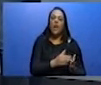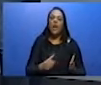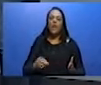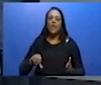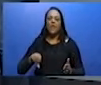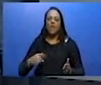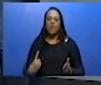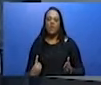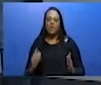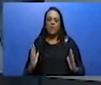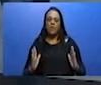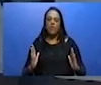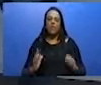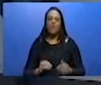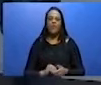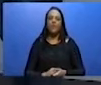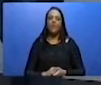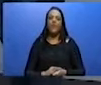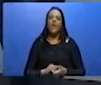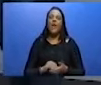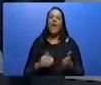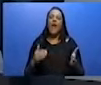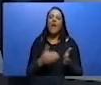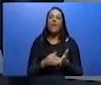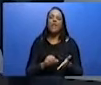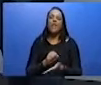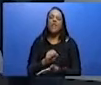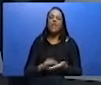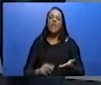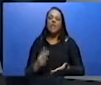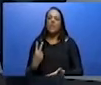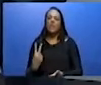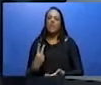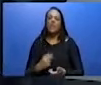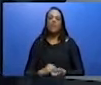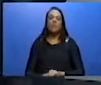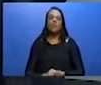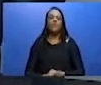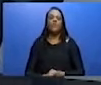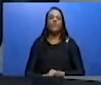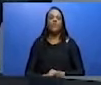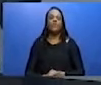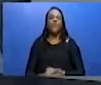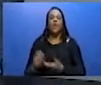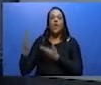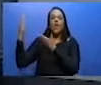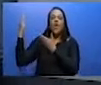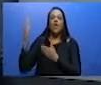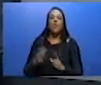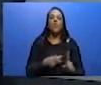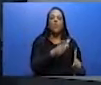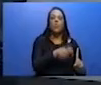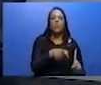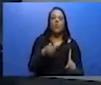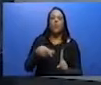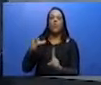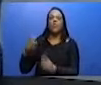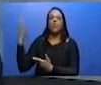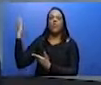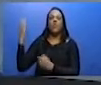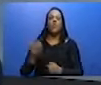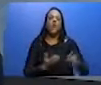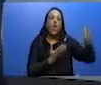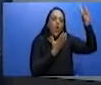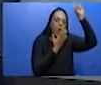91, somente até a atividade 2, tá? Presta atenção até onde nós vamos. Olha lá os personagens de hoje. O